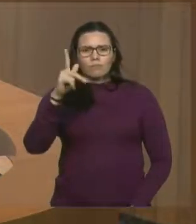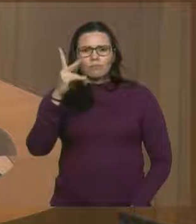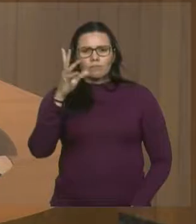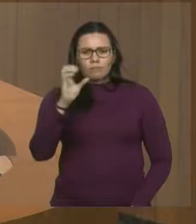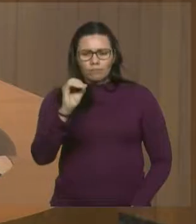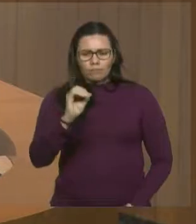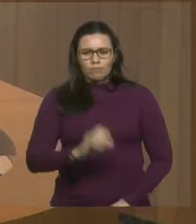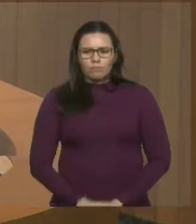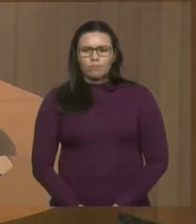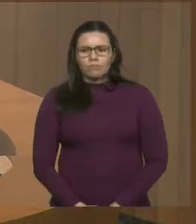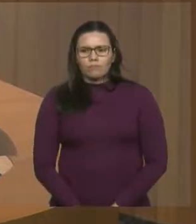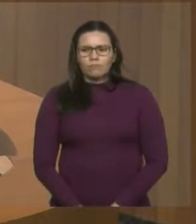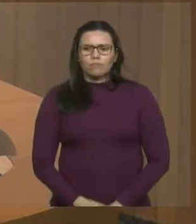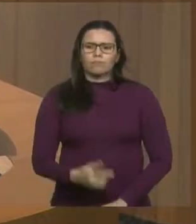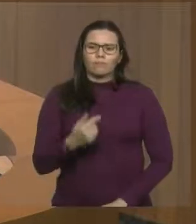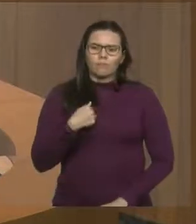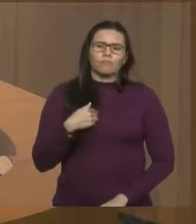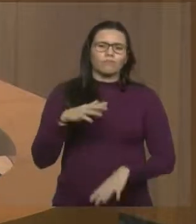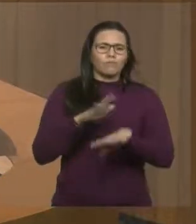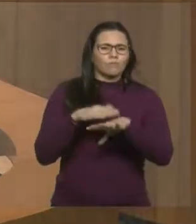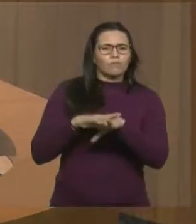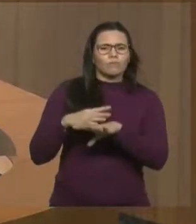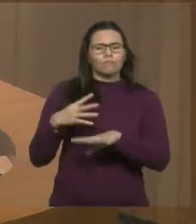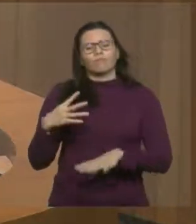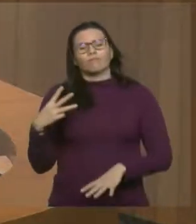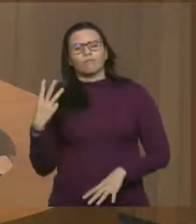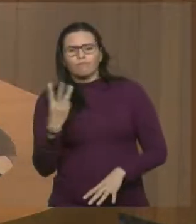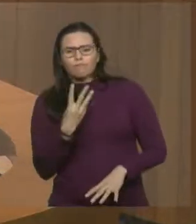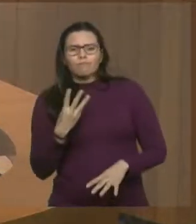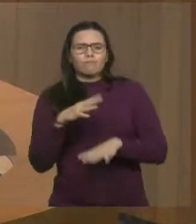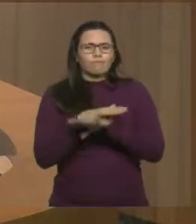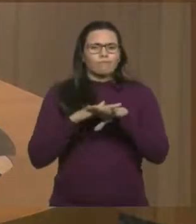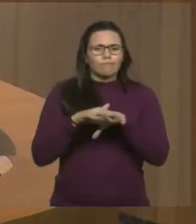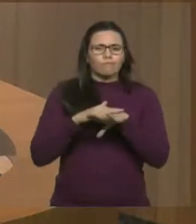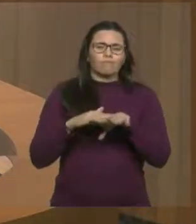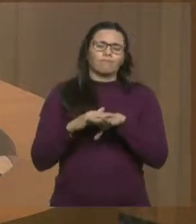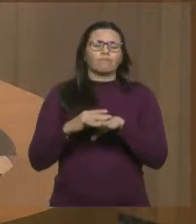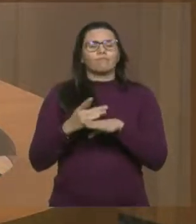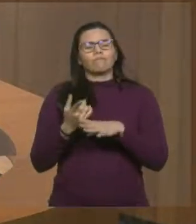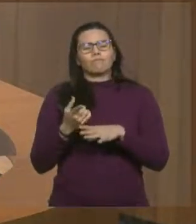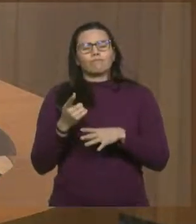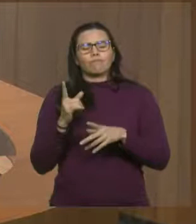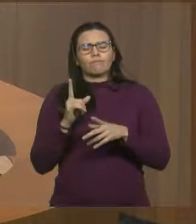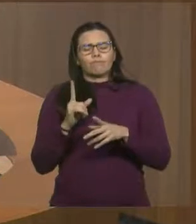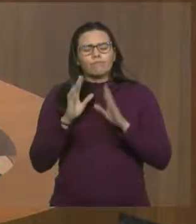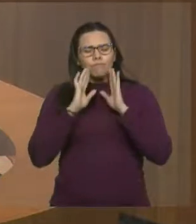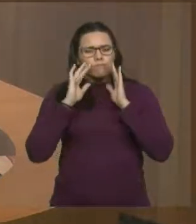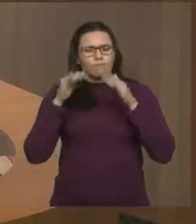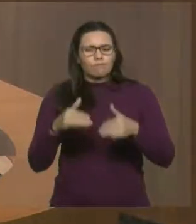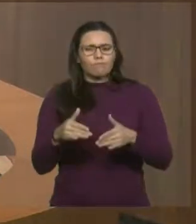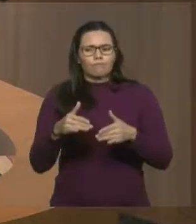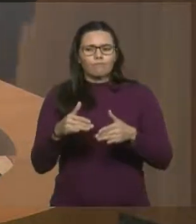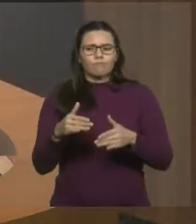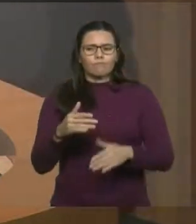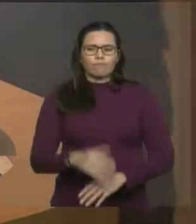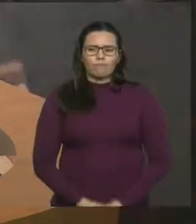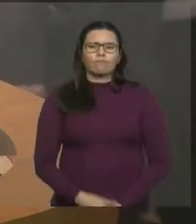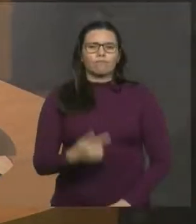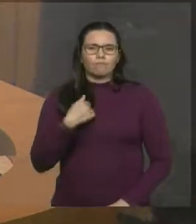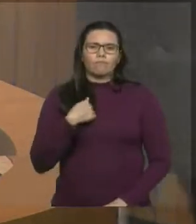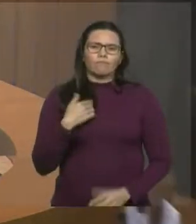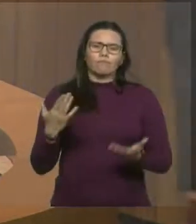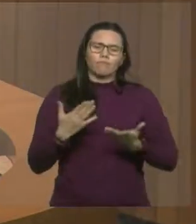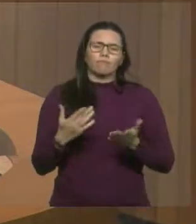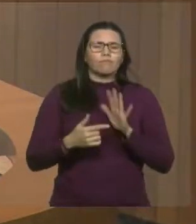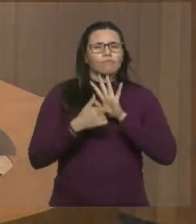que é o atendimento da instituição. Portanto, eu vou fazer aqui uma breve apresentação. O que foi apresentado